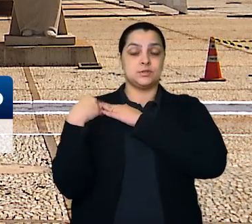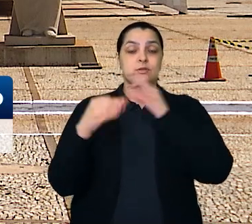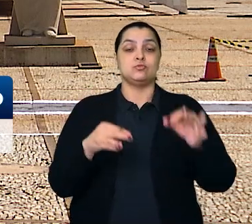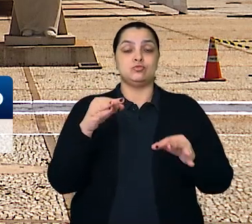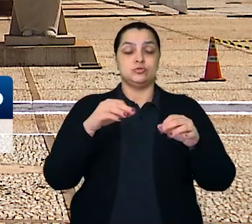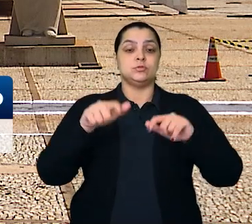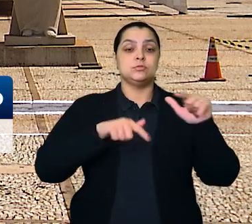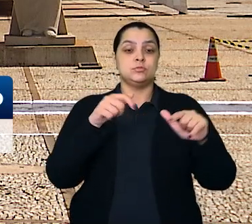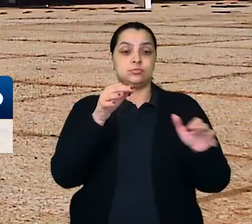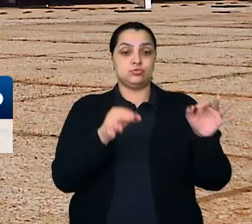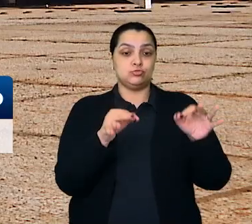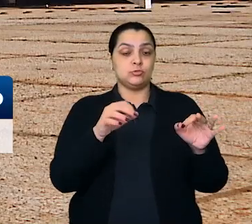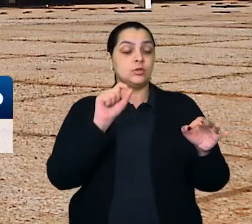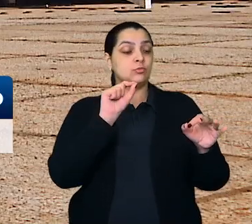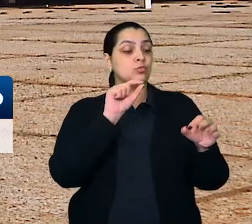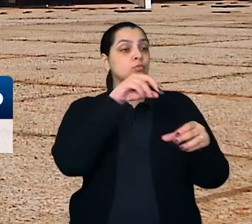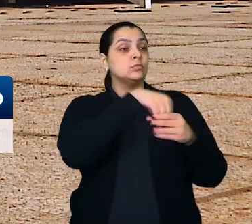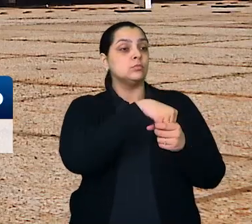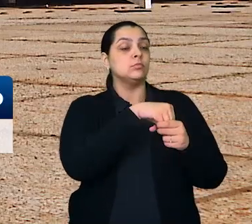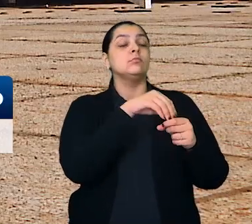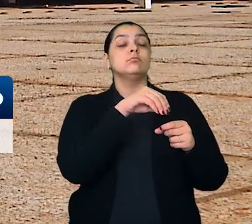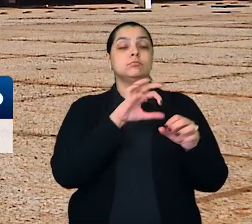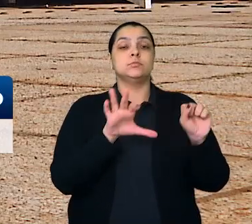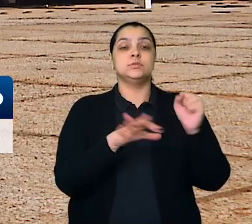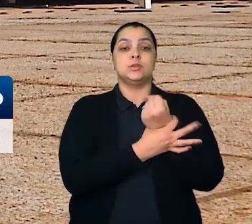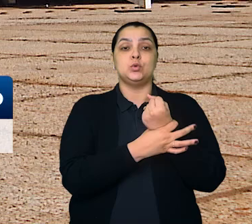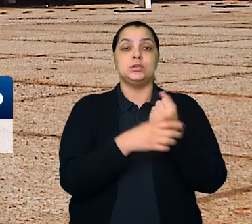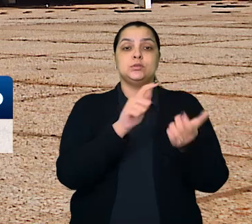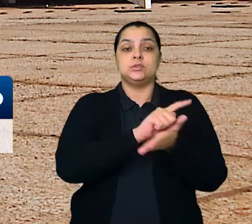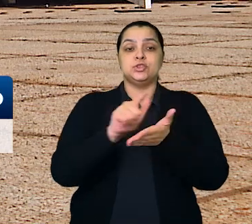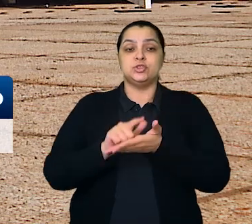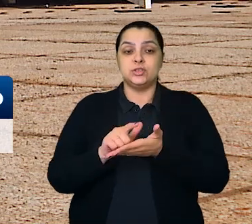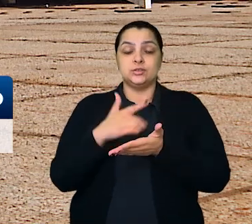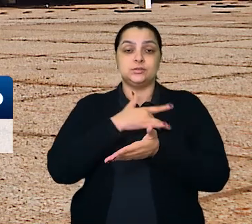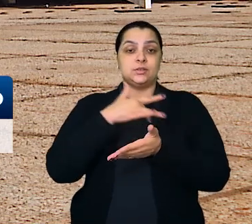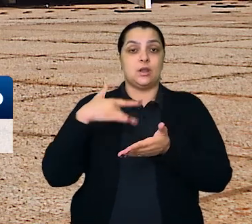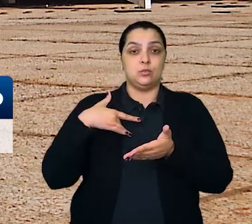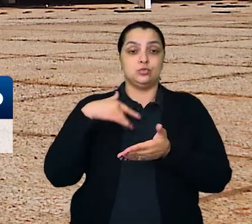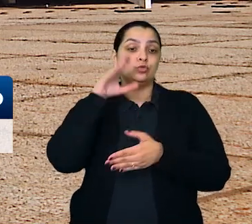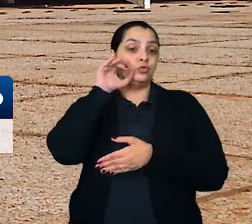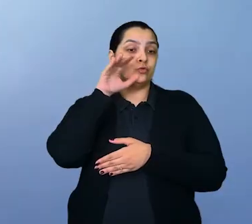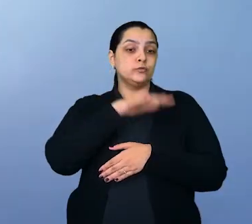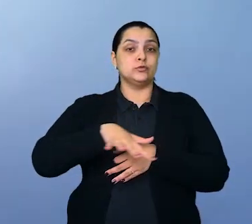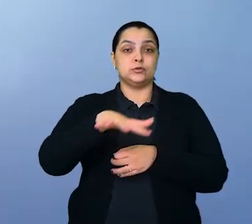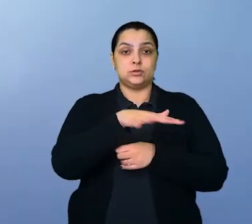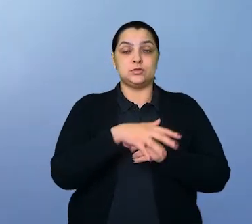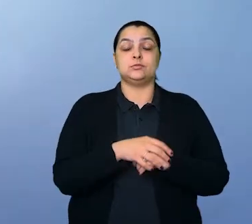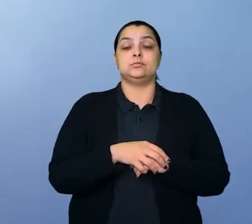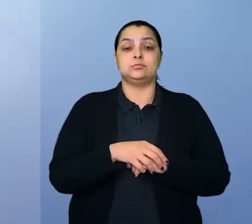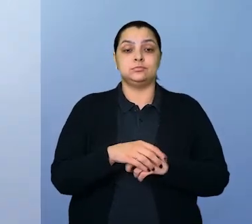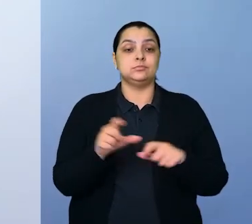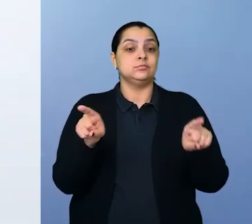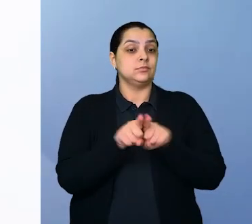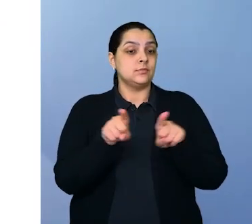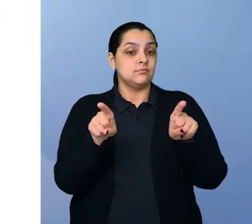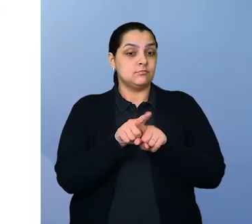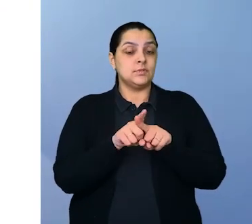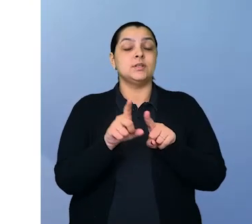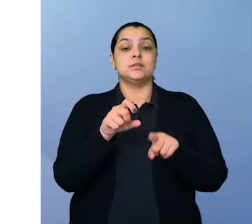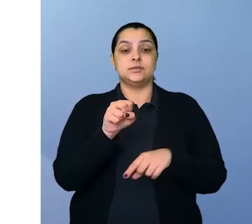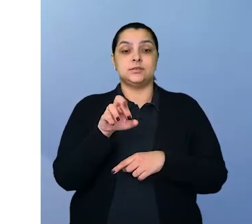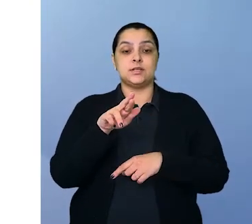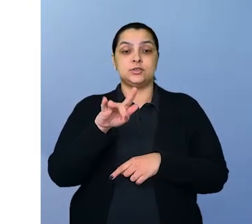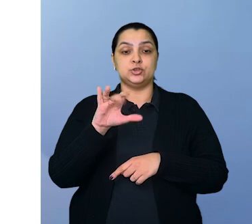Trabalho julgar as ações relativas à segurança, higiene e saúde dos trabalhadores. Ainda de acordo com o ministro